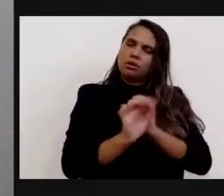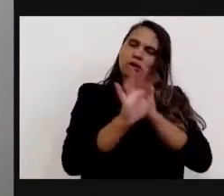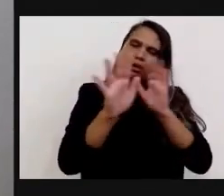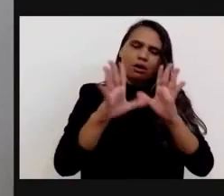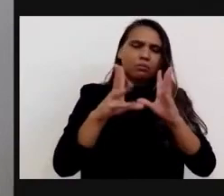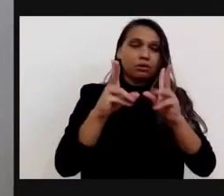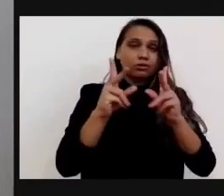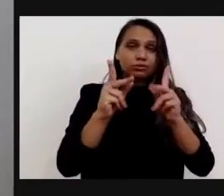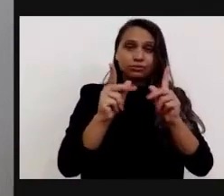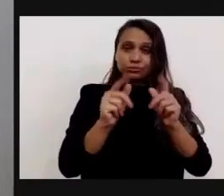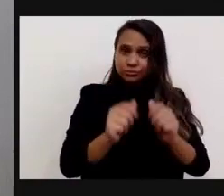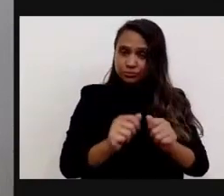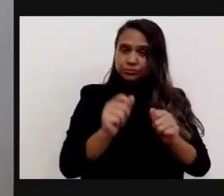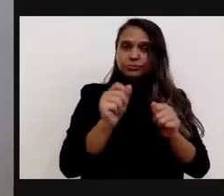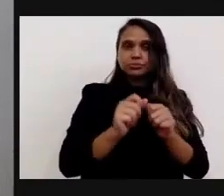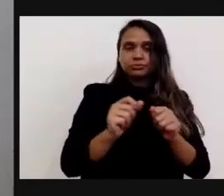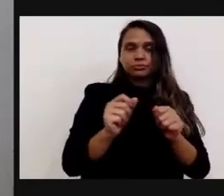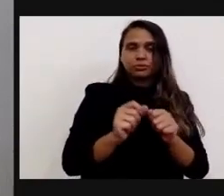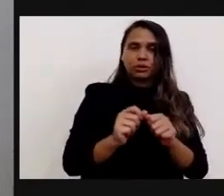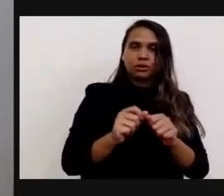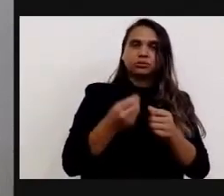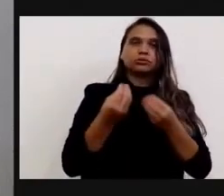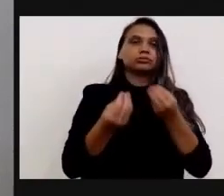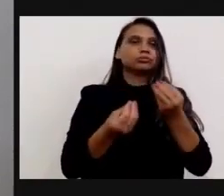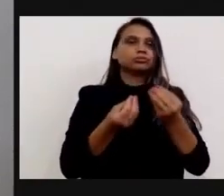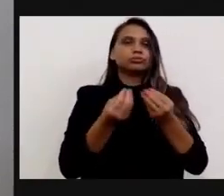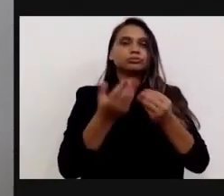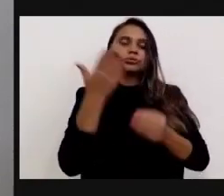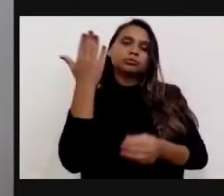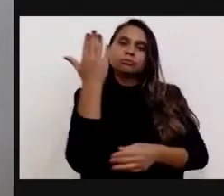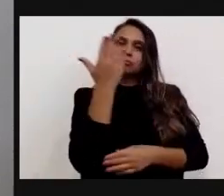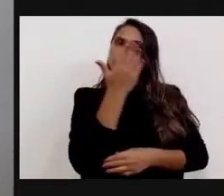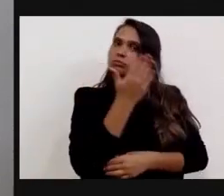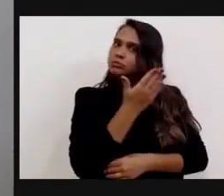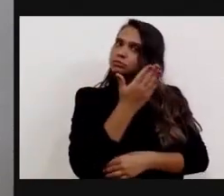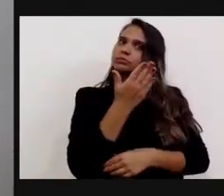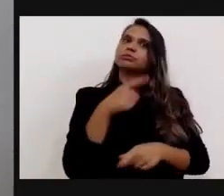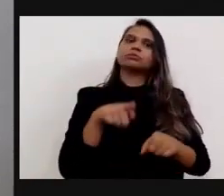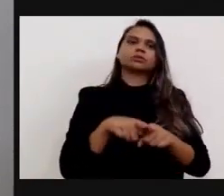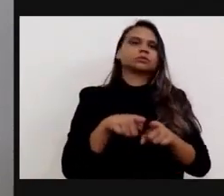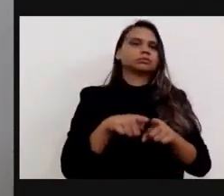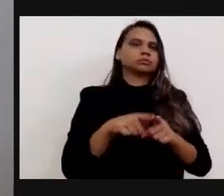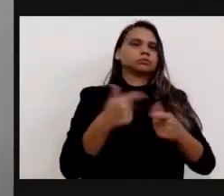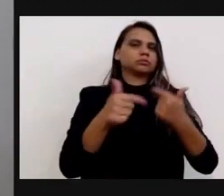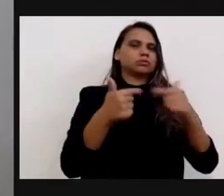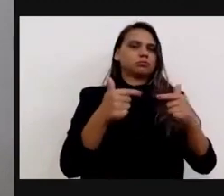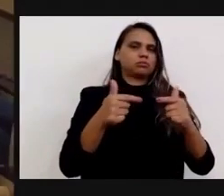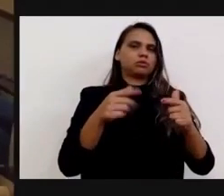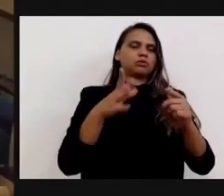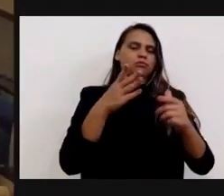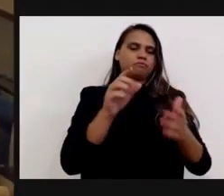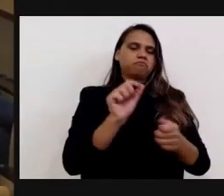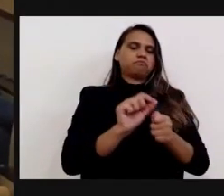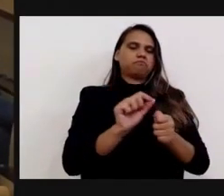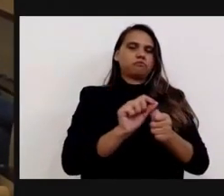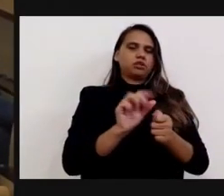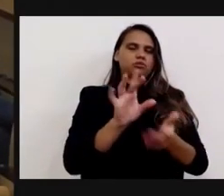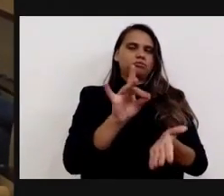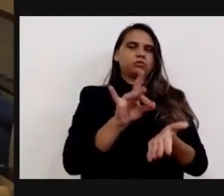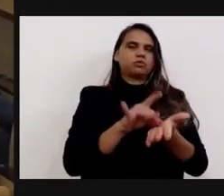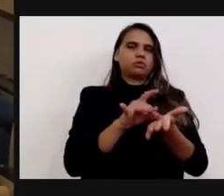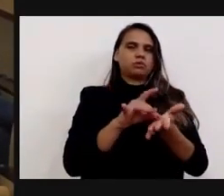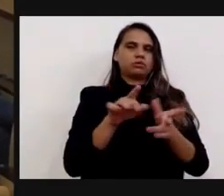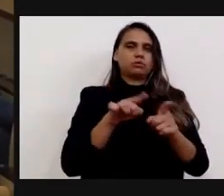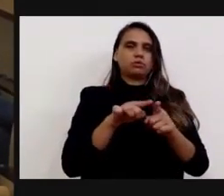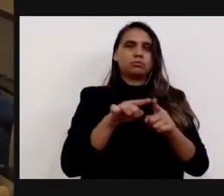tudo que a gente faz como que a gente demonstra aquilo ali como que a gente comprova entrega foi feito e muito